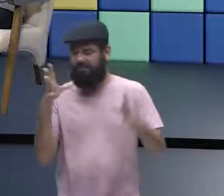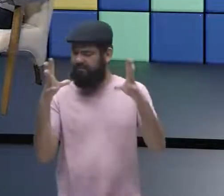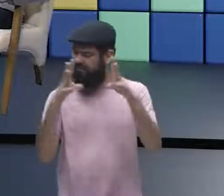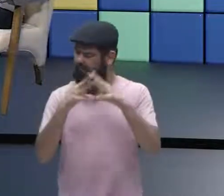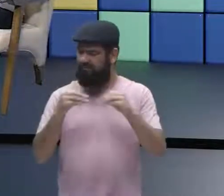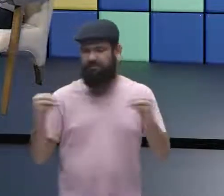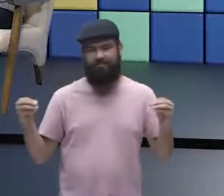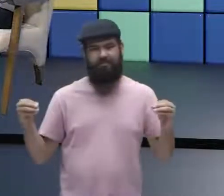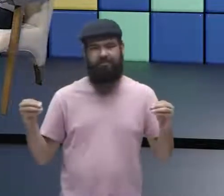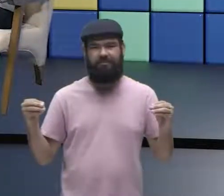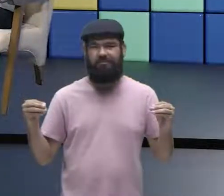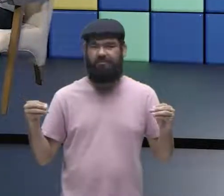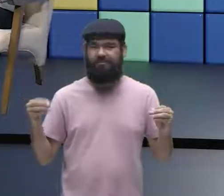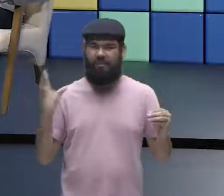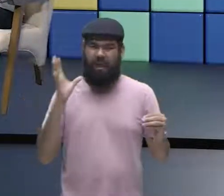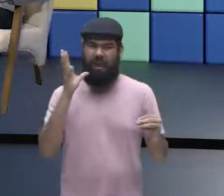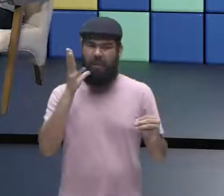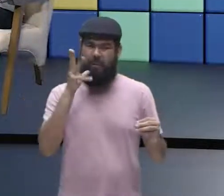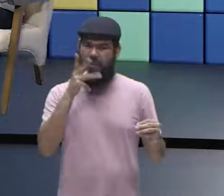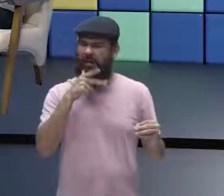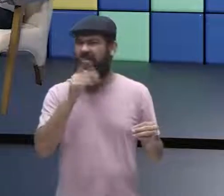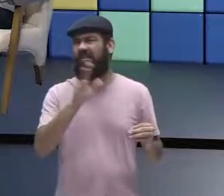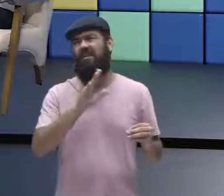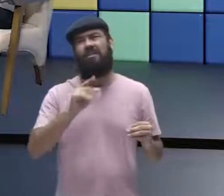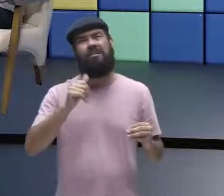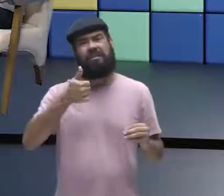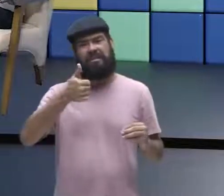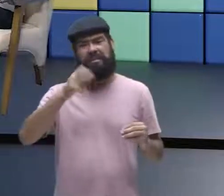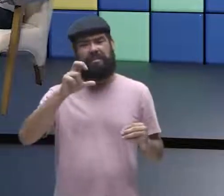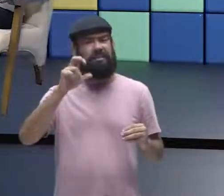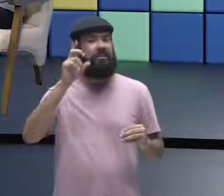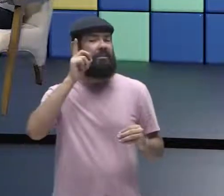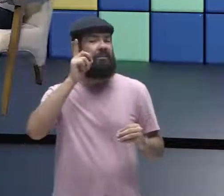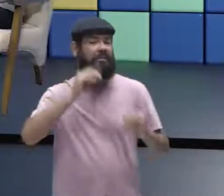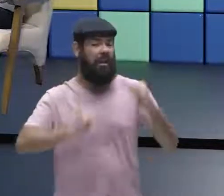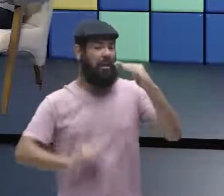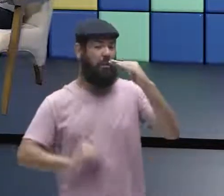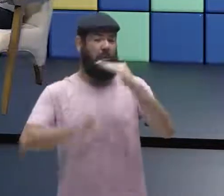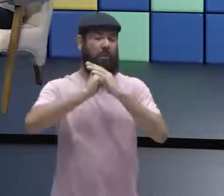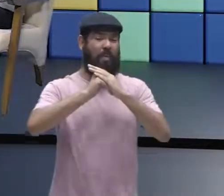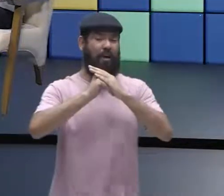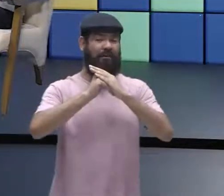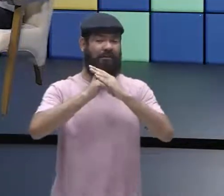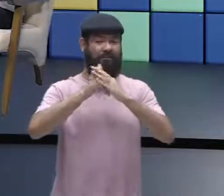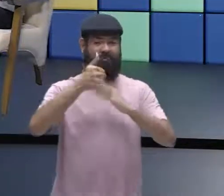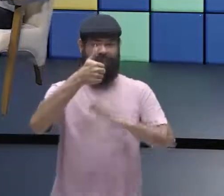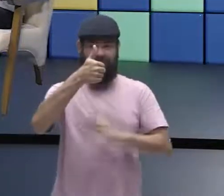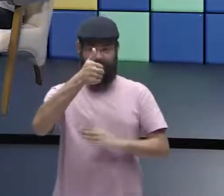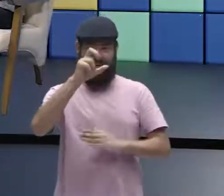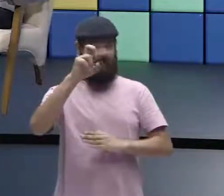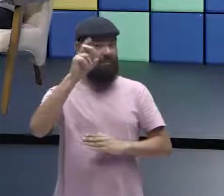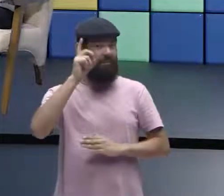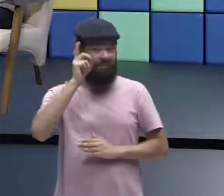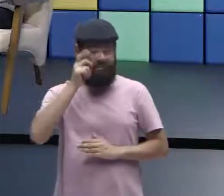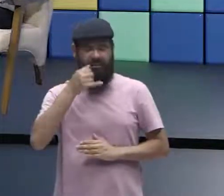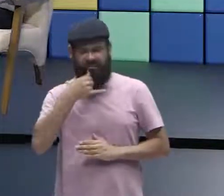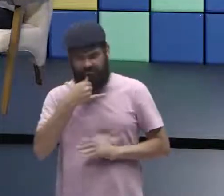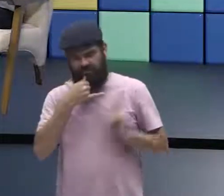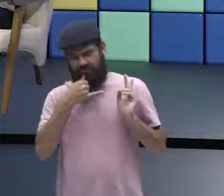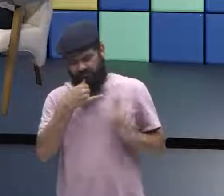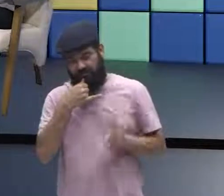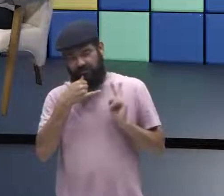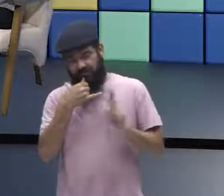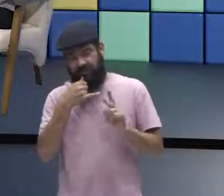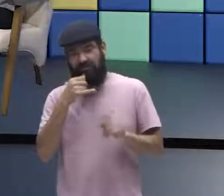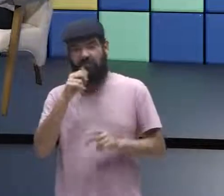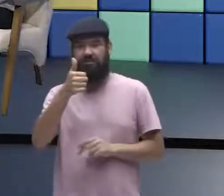que dura por volta de 15 dias no máximo. Ó, tristeza. Né? Assim, tristeza é algo normal, é passageira. Então, assim,